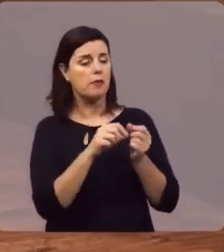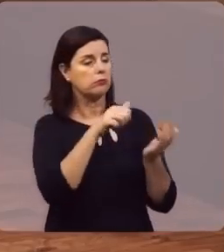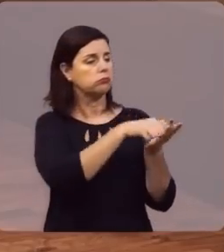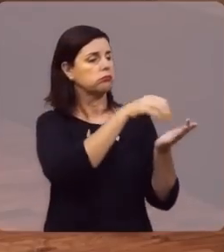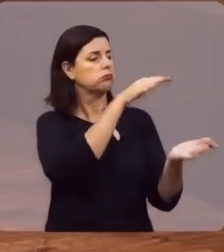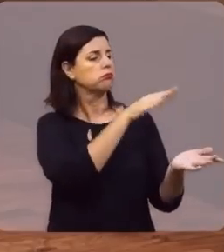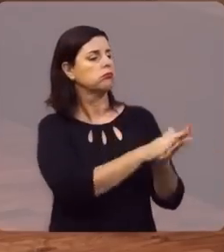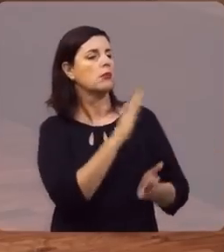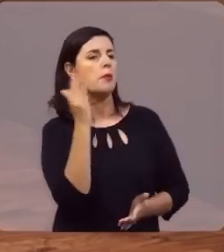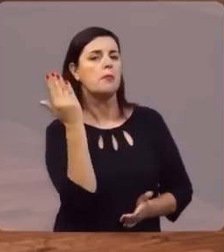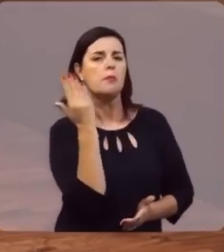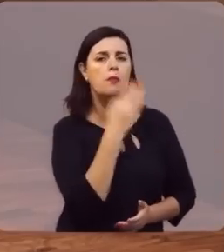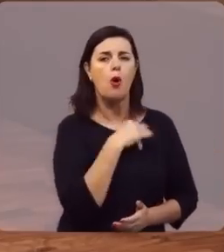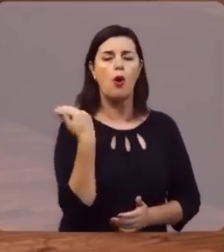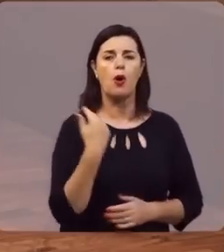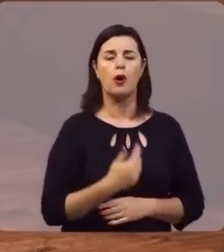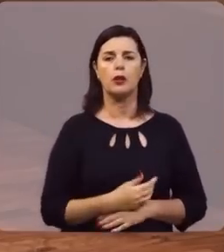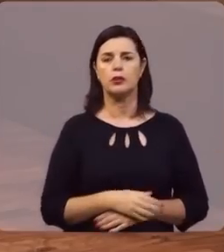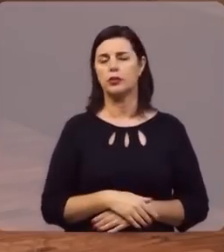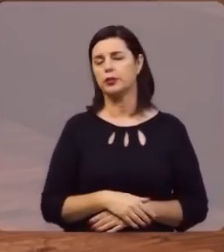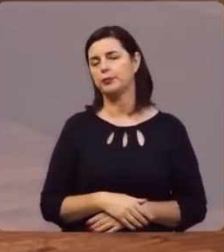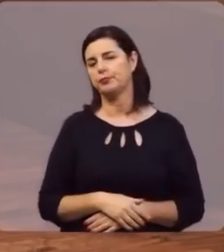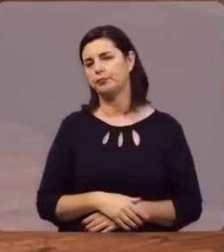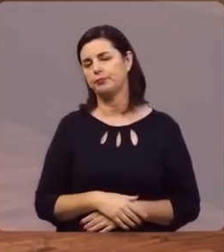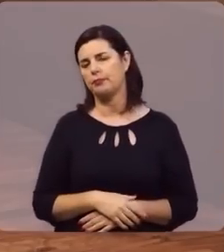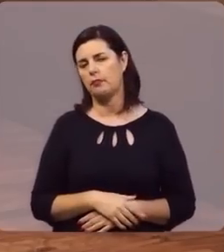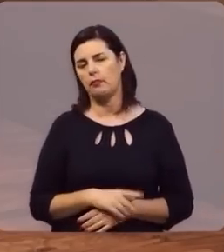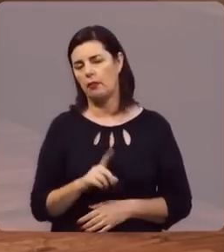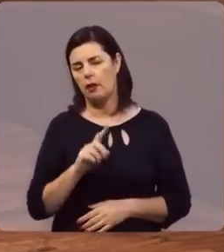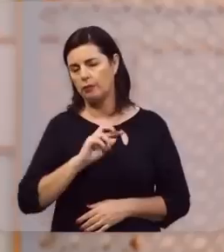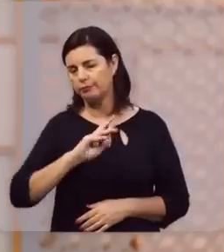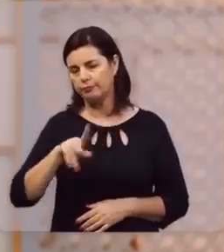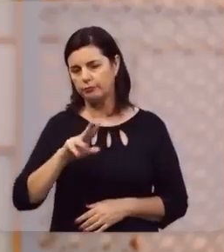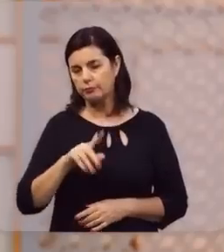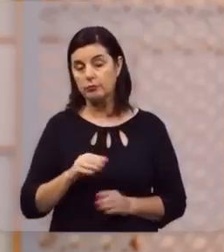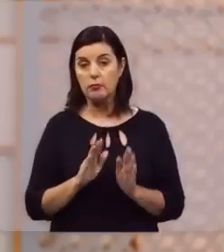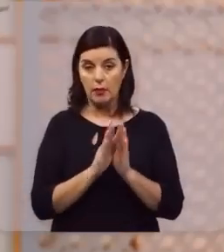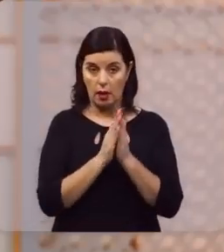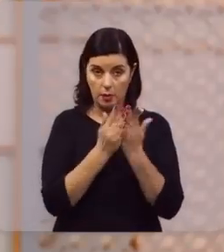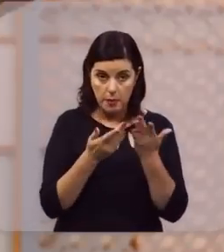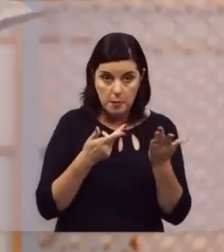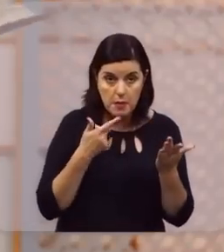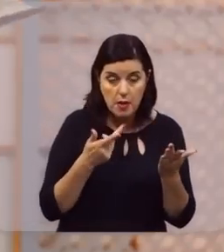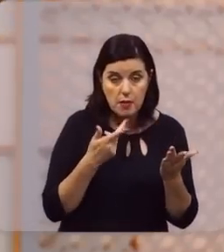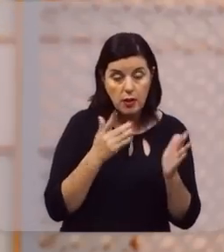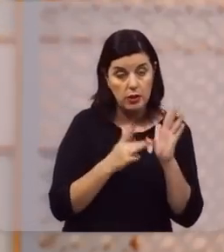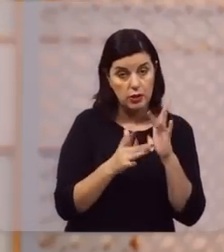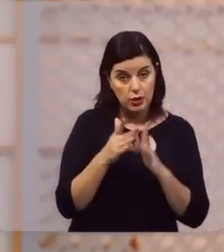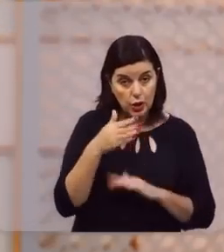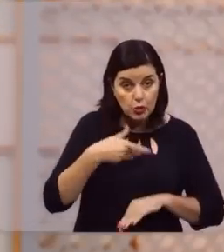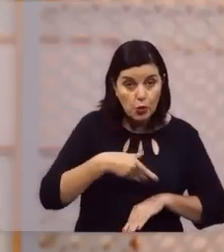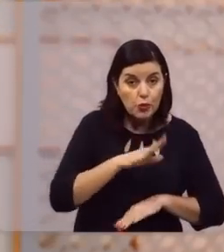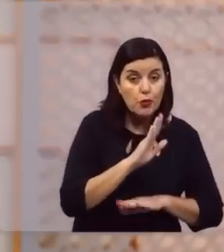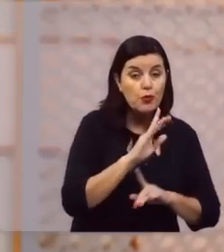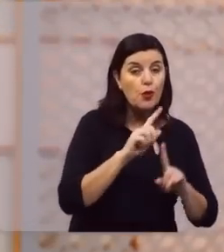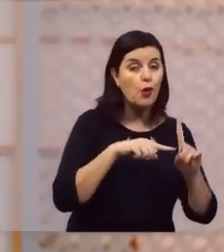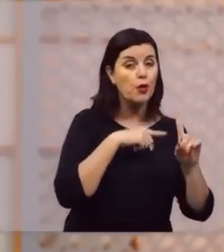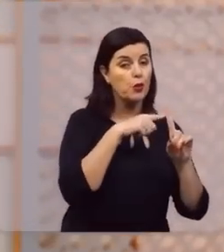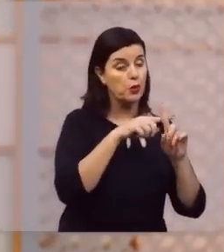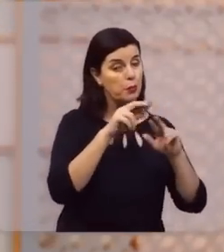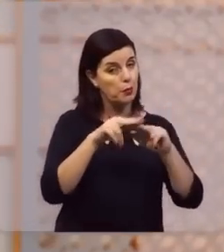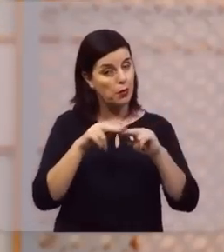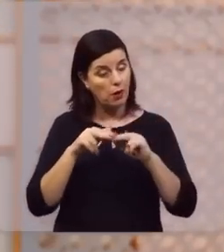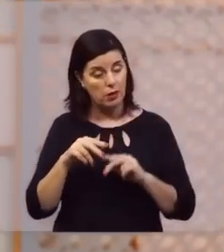soldados o prenderam naquele leito vertical da morte que diz a Bíblia que Jesus foi para Cruz